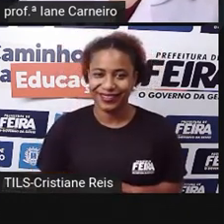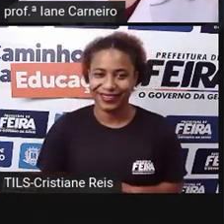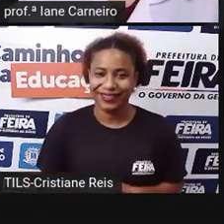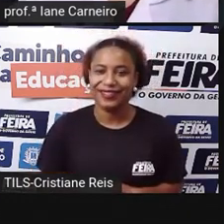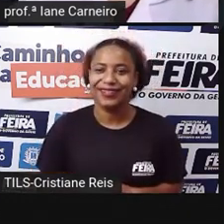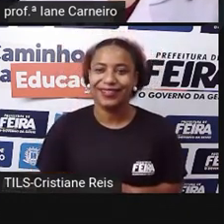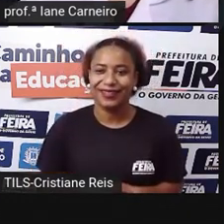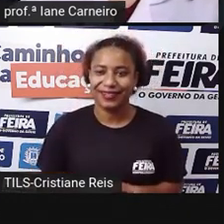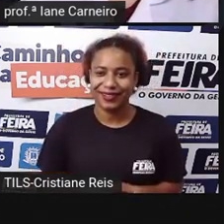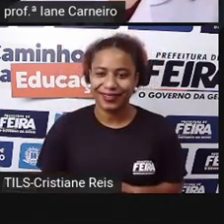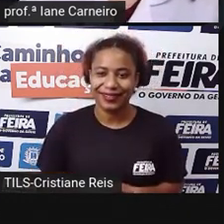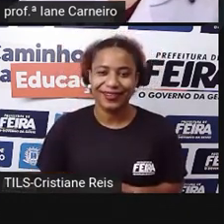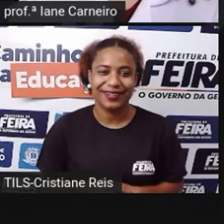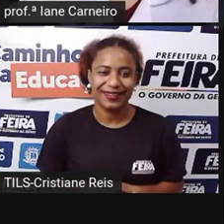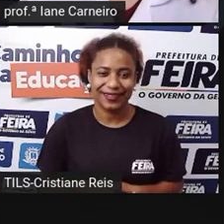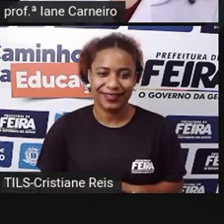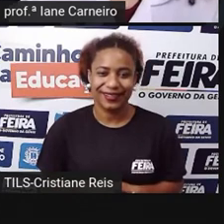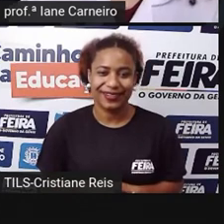são